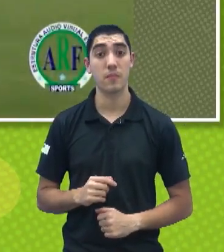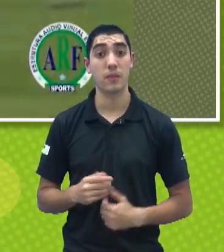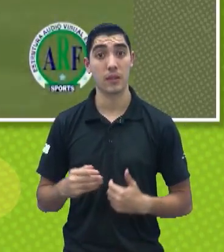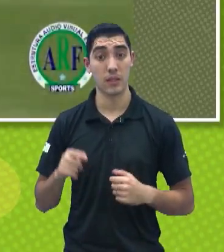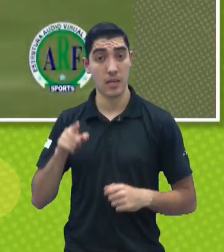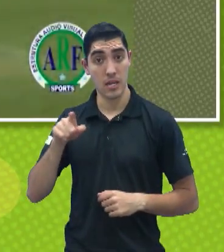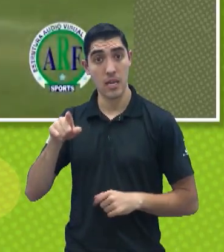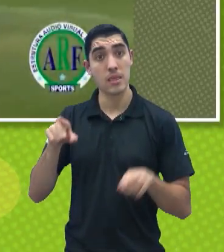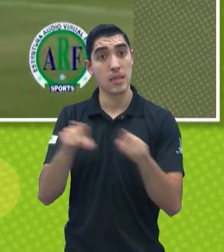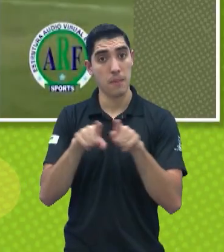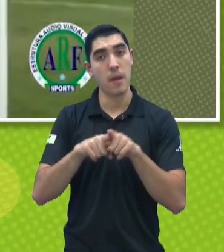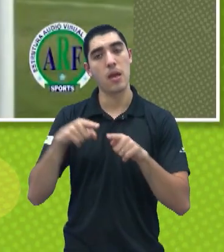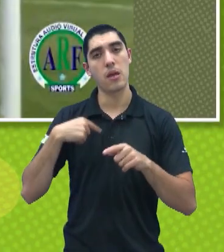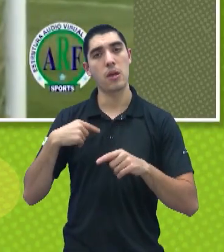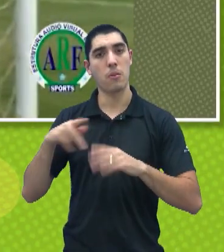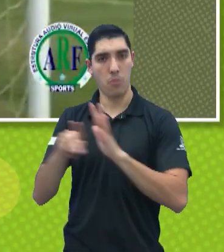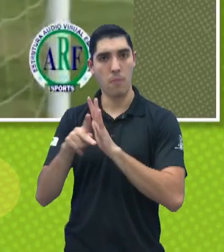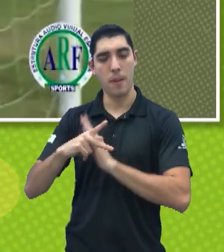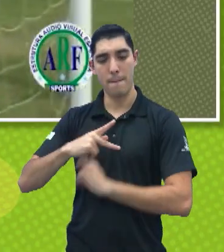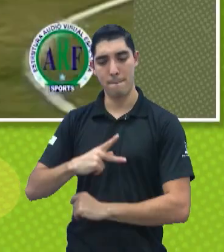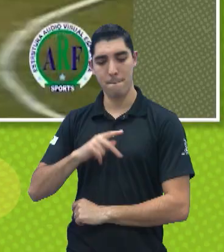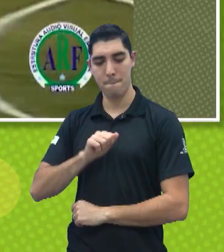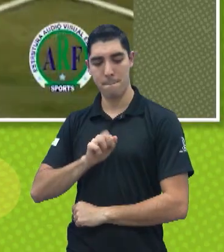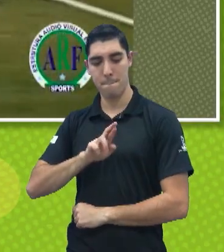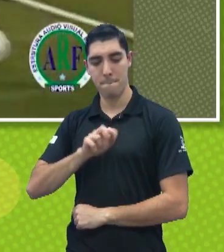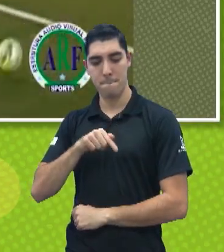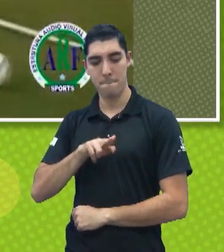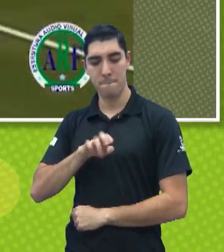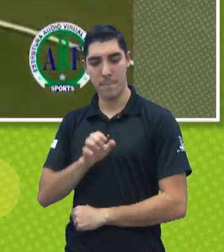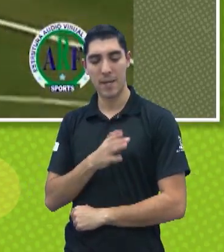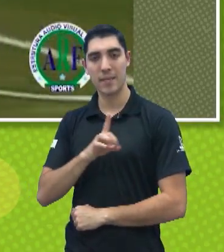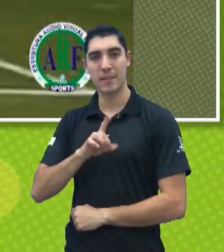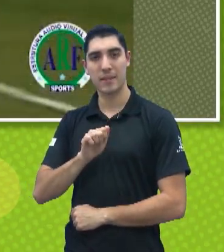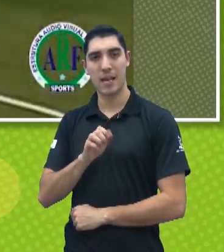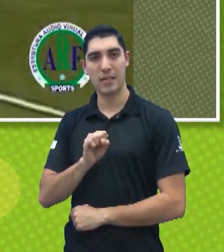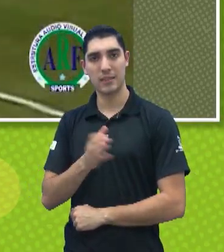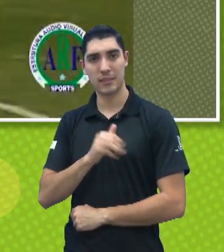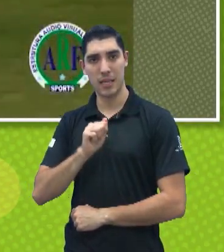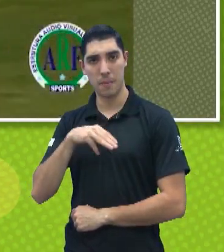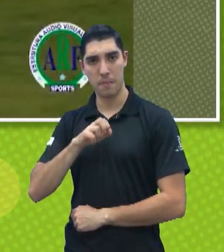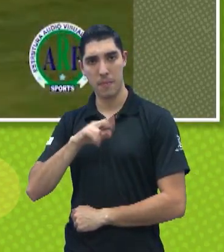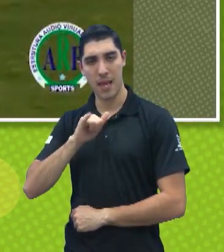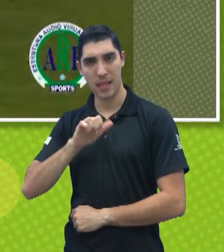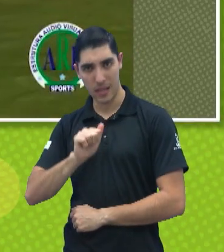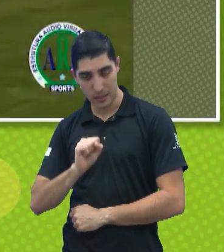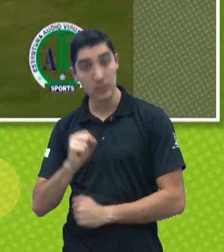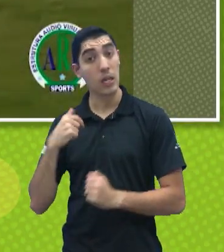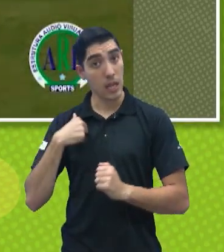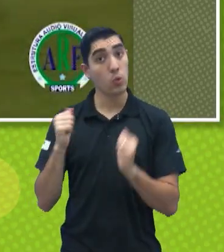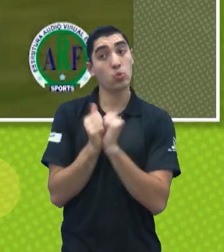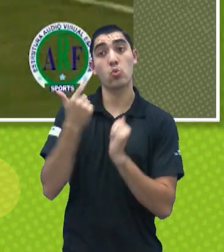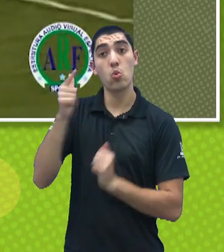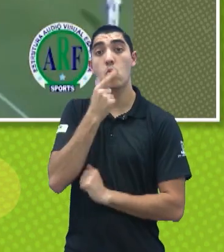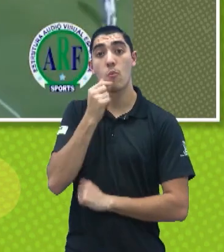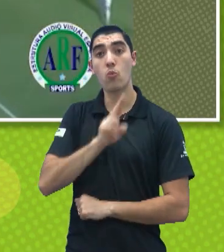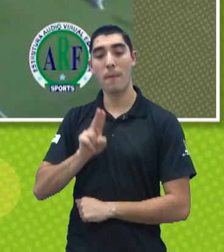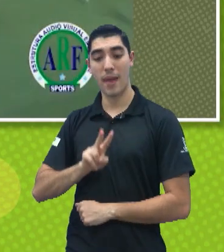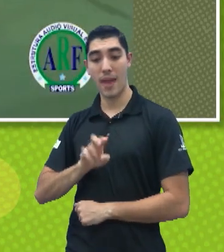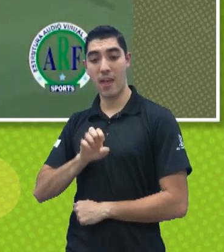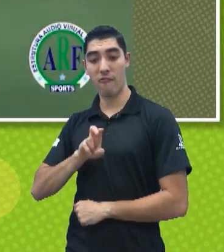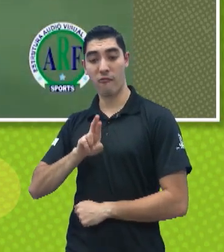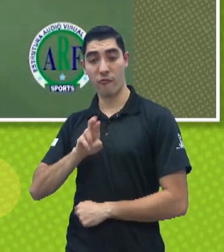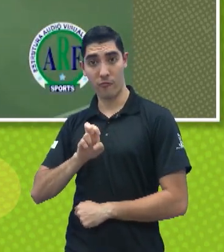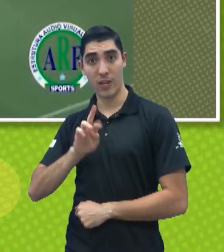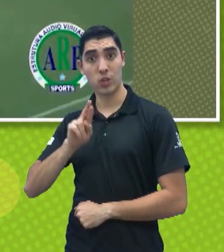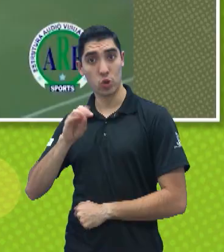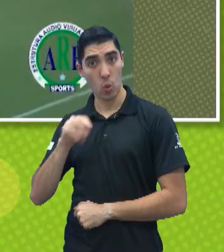Parque das Américas, um condomínio, inclusive tem outro jogador, Everton Santos, que também é de lá, oriundo de lá, e a gente, cara, crescia na quadra, né? Diferente de hoje em dia,